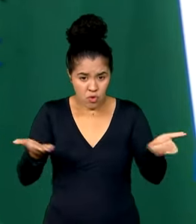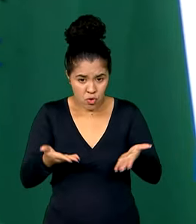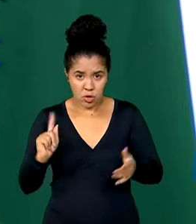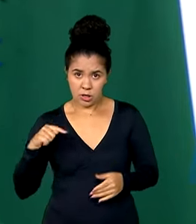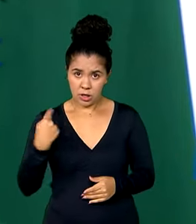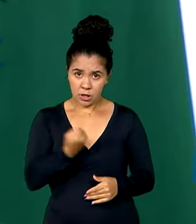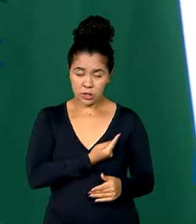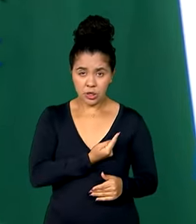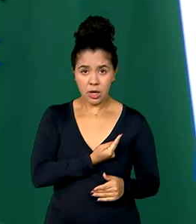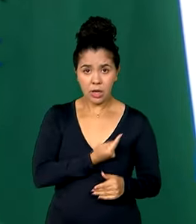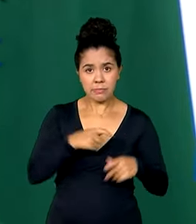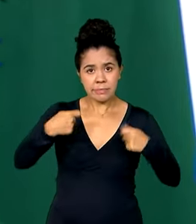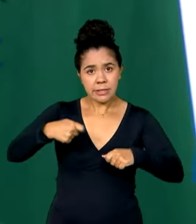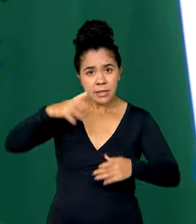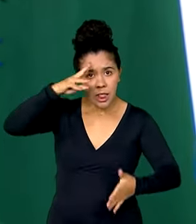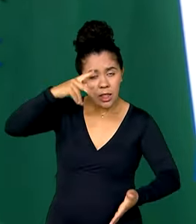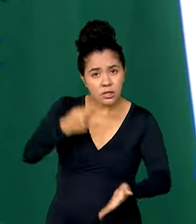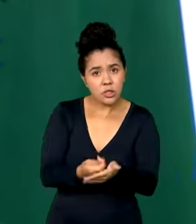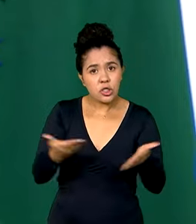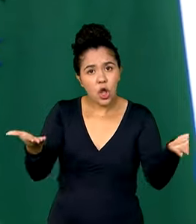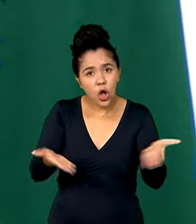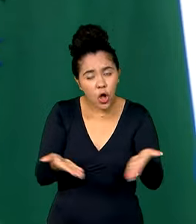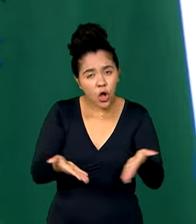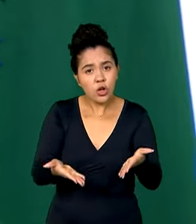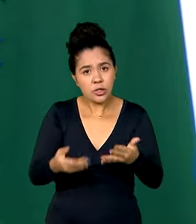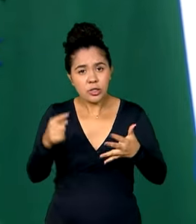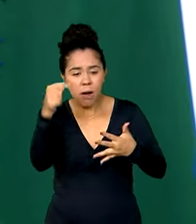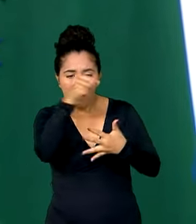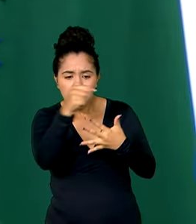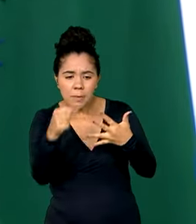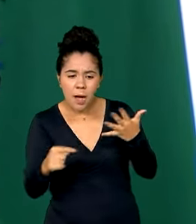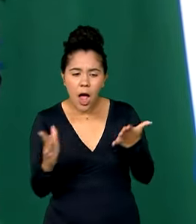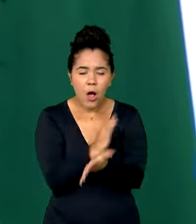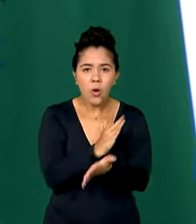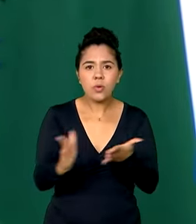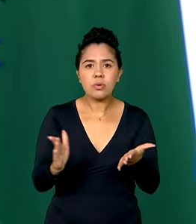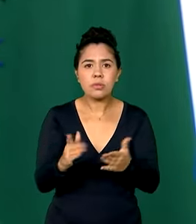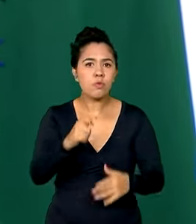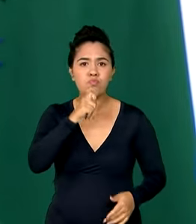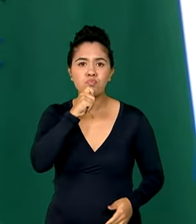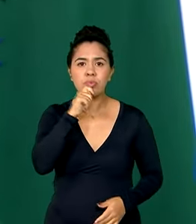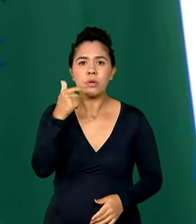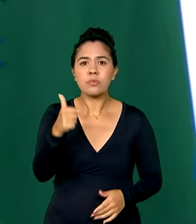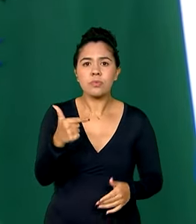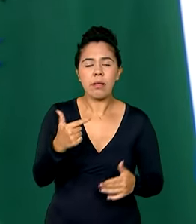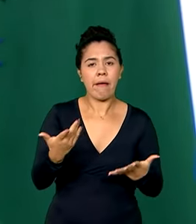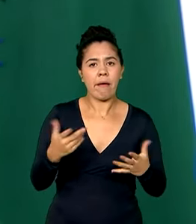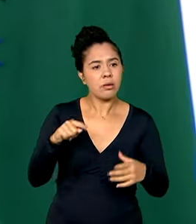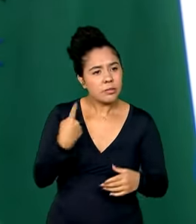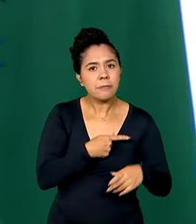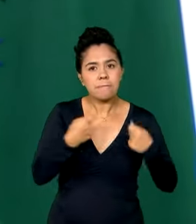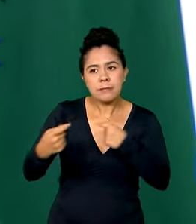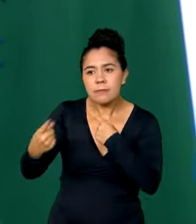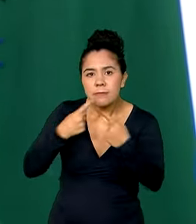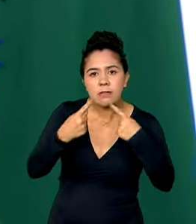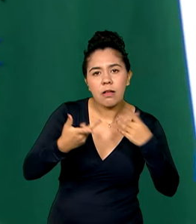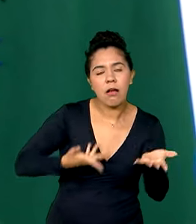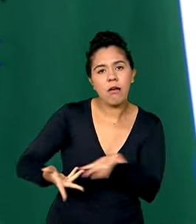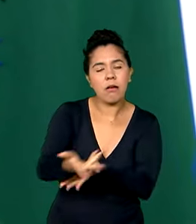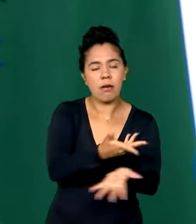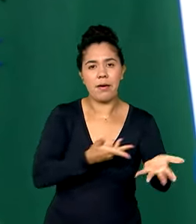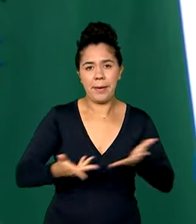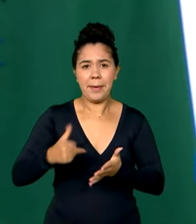para a gente tomar algumas atitudes e tomar alguma atitude que não está previsto no nosso dia a dia até hoje. Alguma coisa